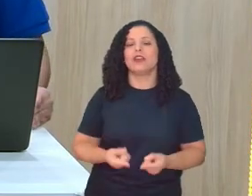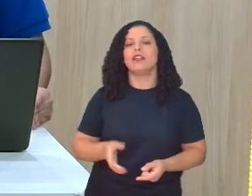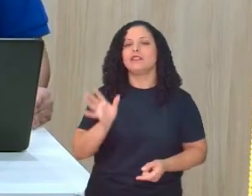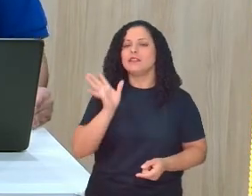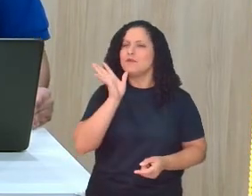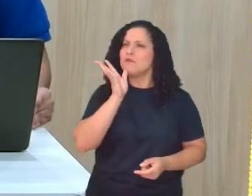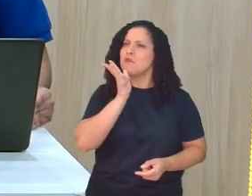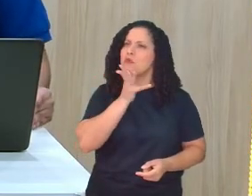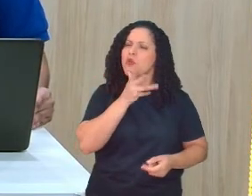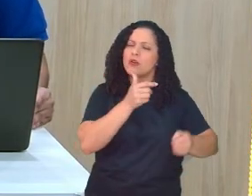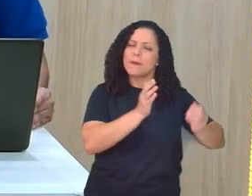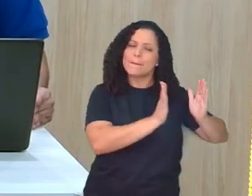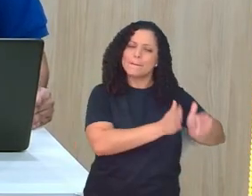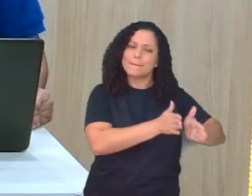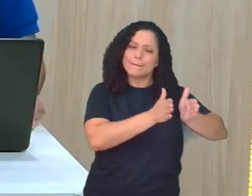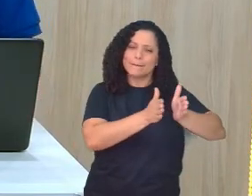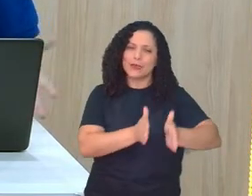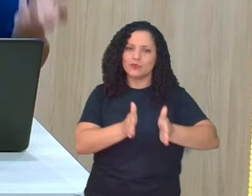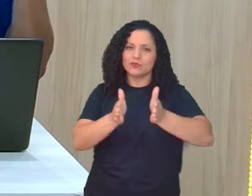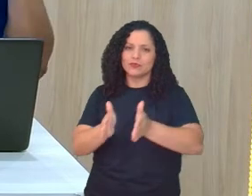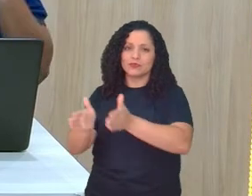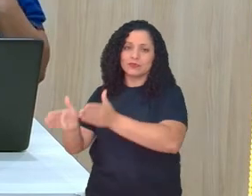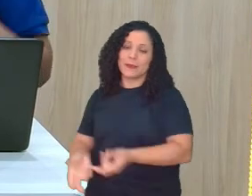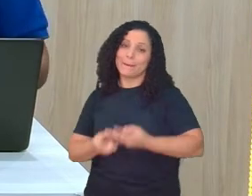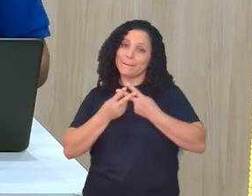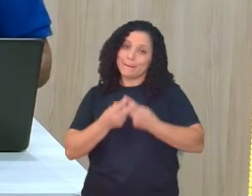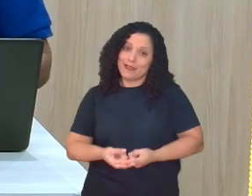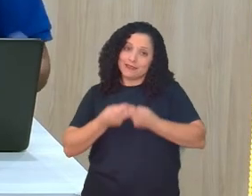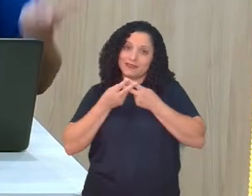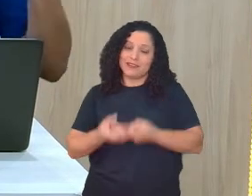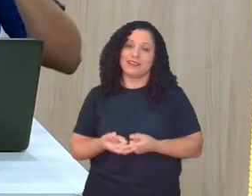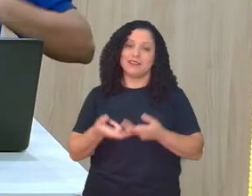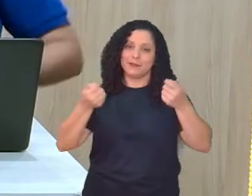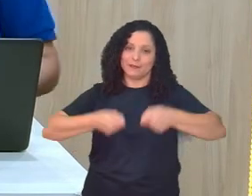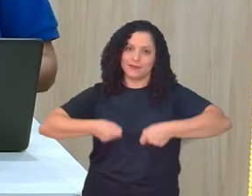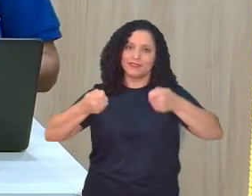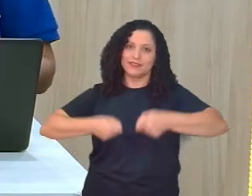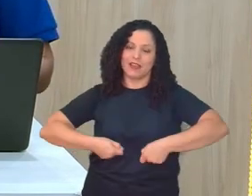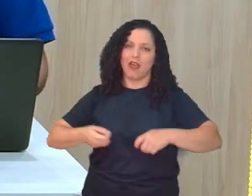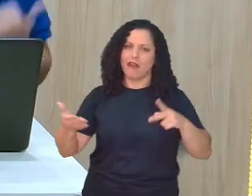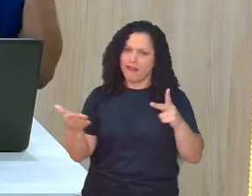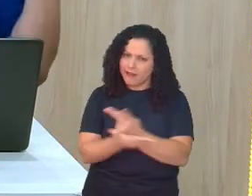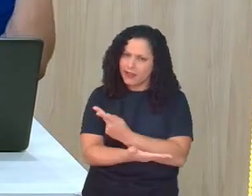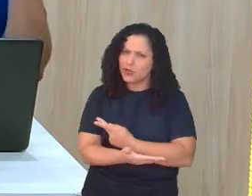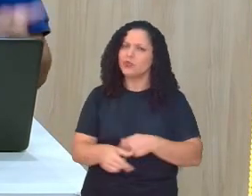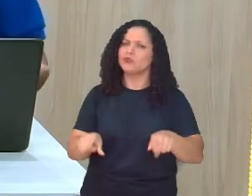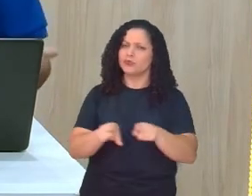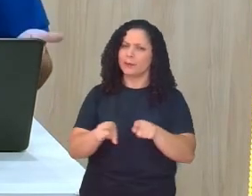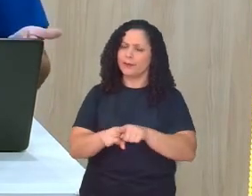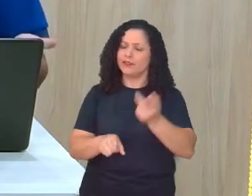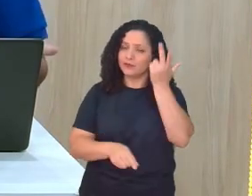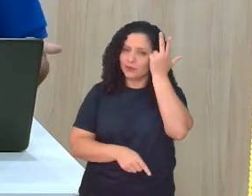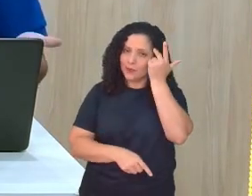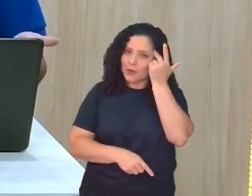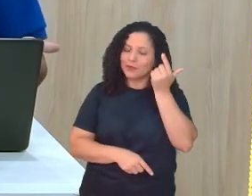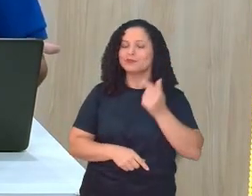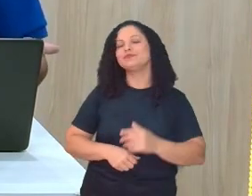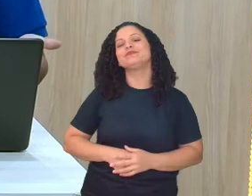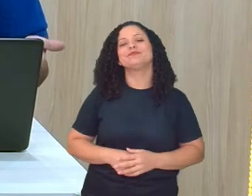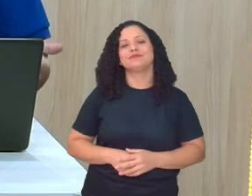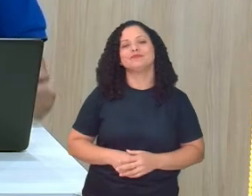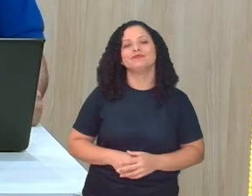tá no processo. Então, a gente precisa ter paciência com a gente. E com os nossos erros. E com os erros dos outros também,